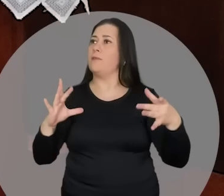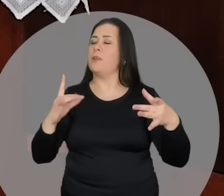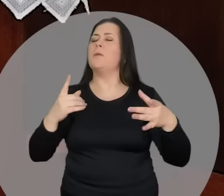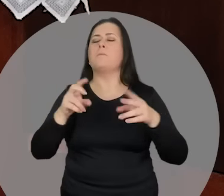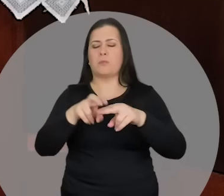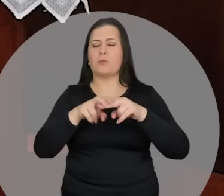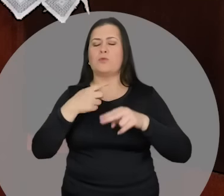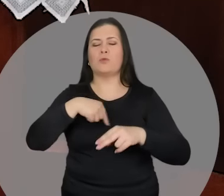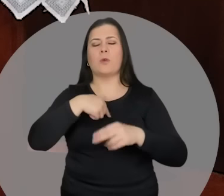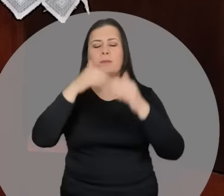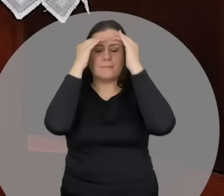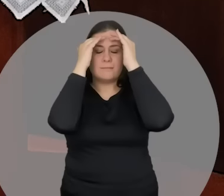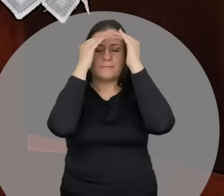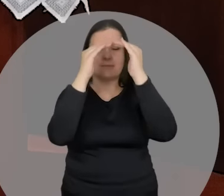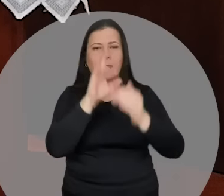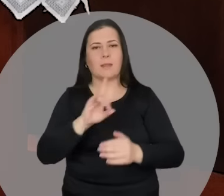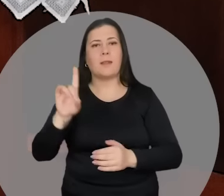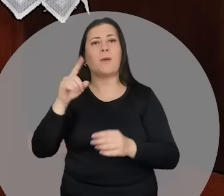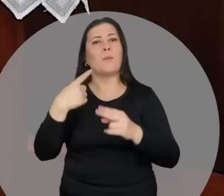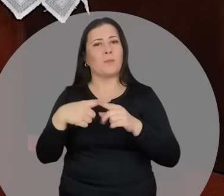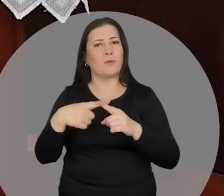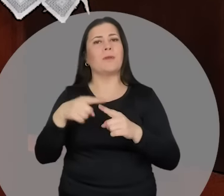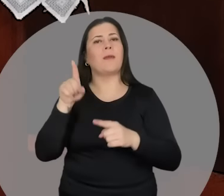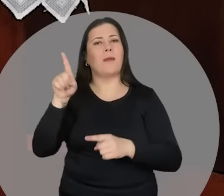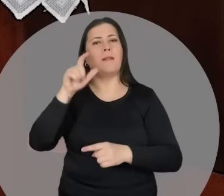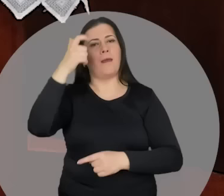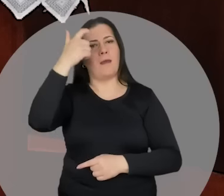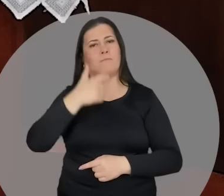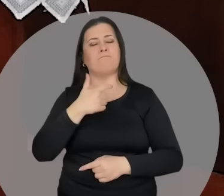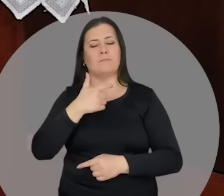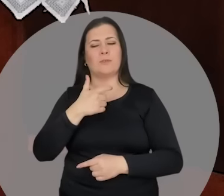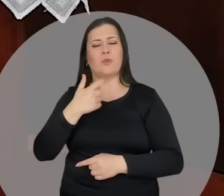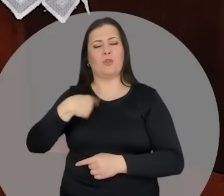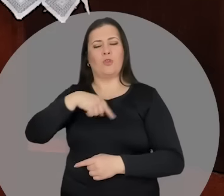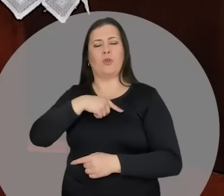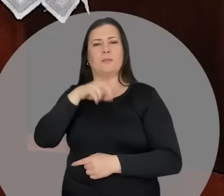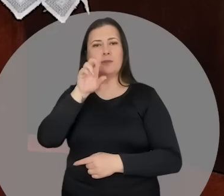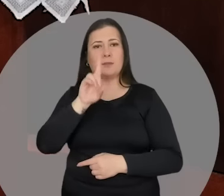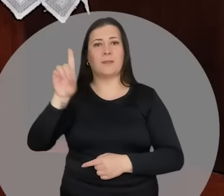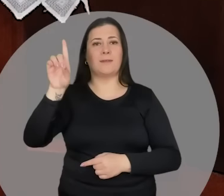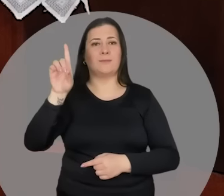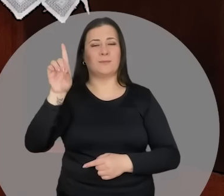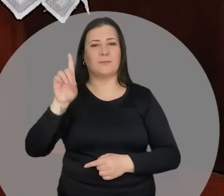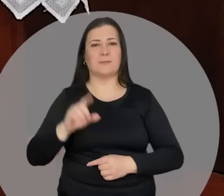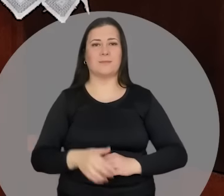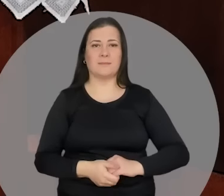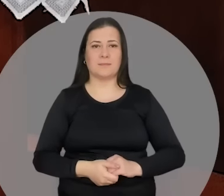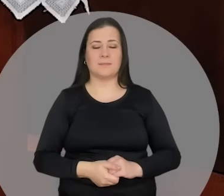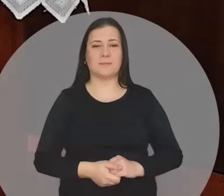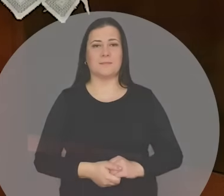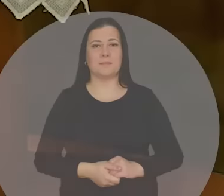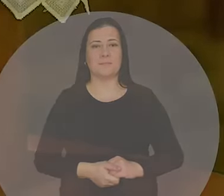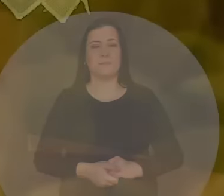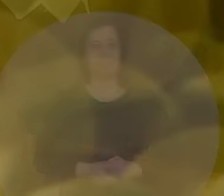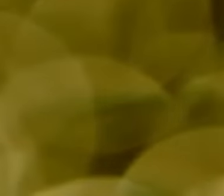Senhor, pois Ele é o nosso Deus. Palavras do Senhor.